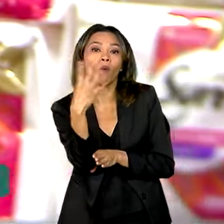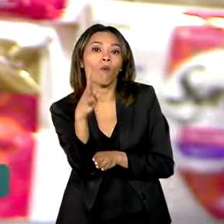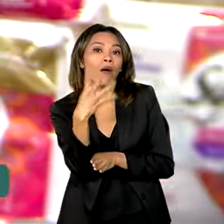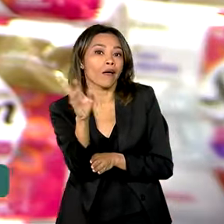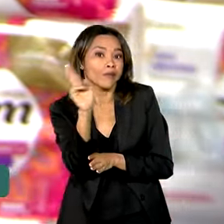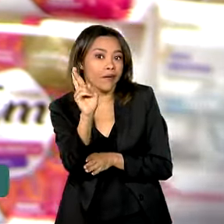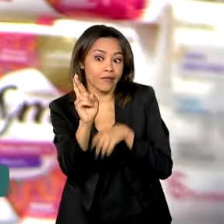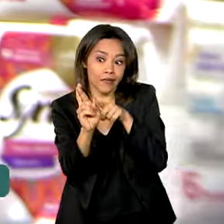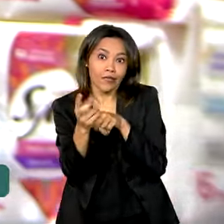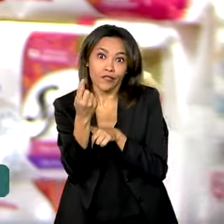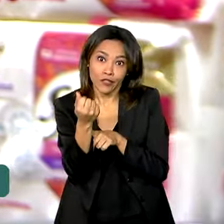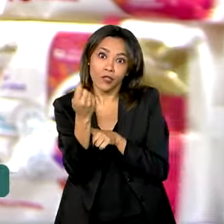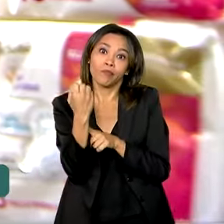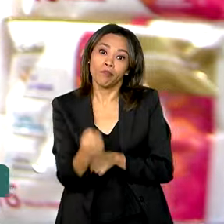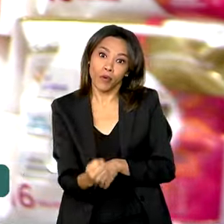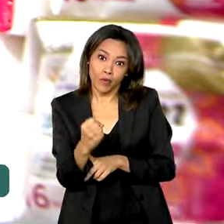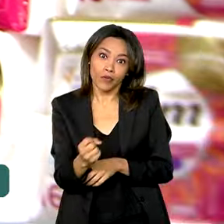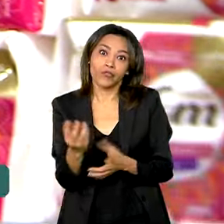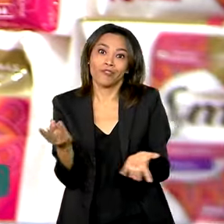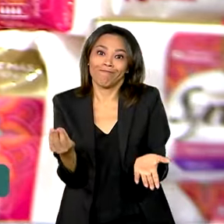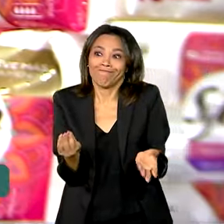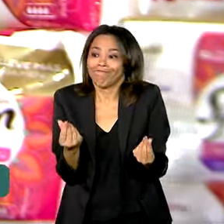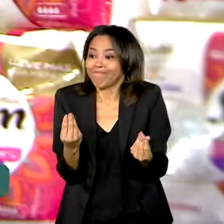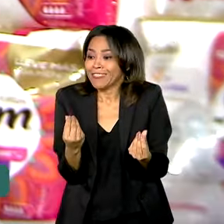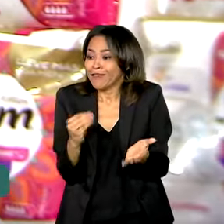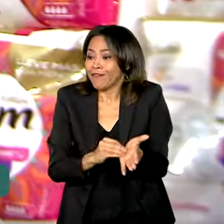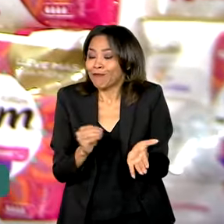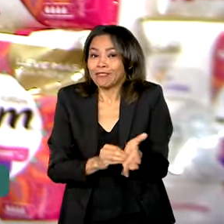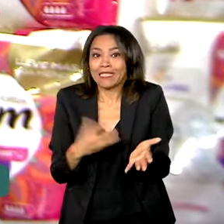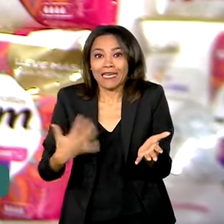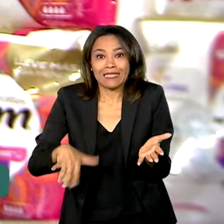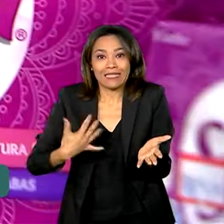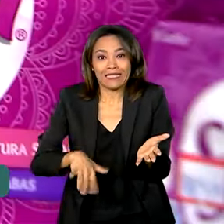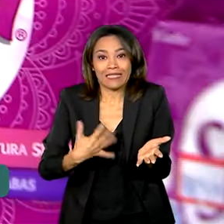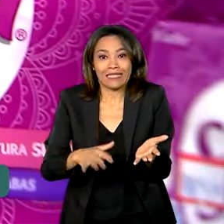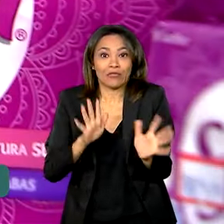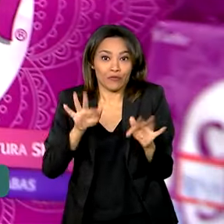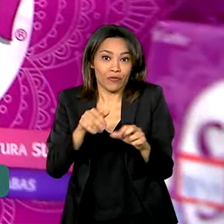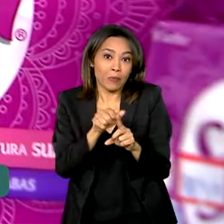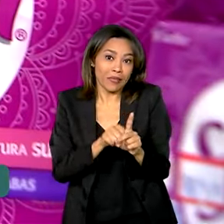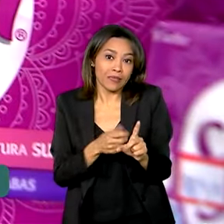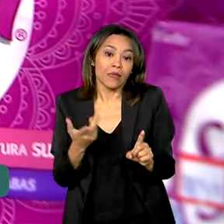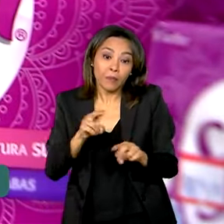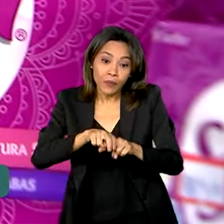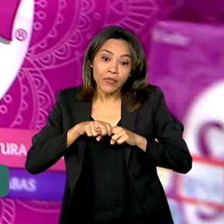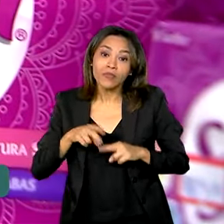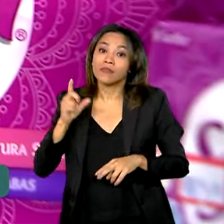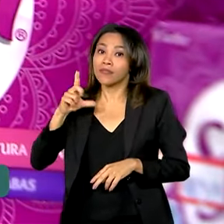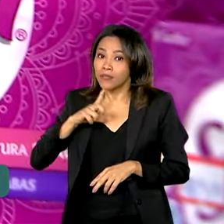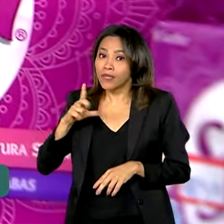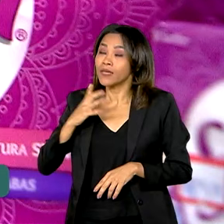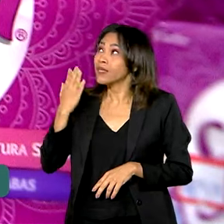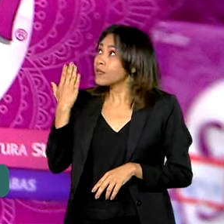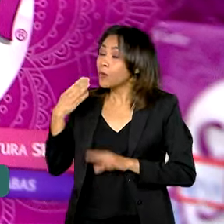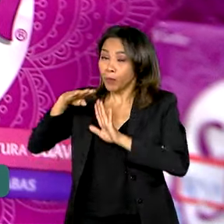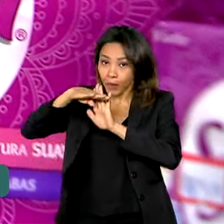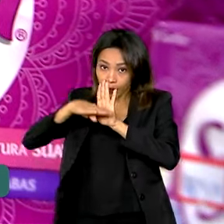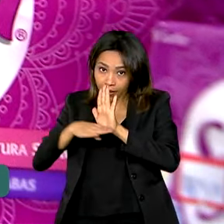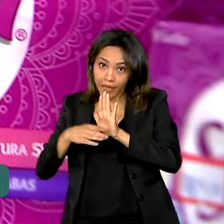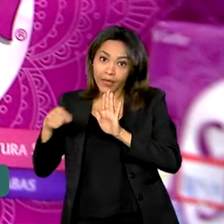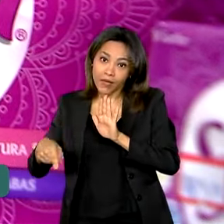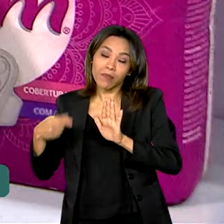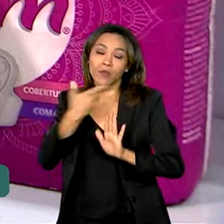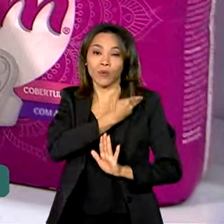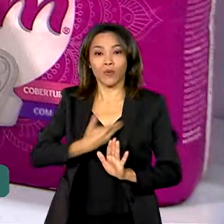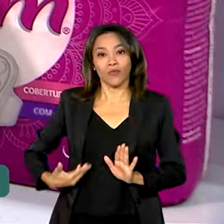dinheiro que pode fazer falta para muita gente no final do mês. Para isso, existe o programa Dignidade Menstrual do